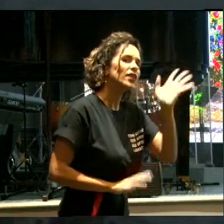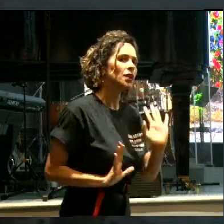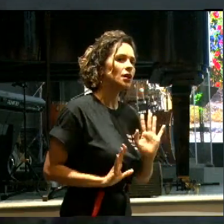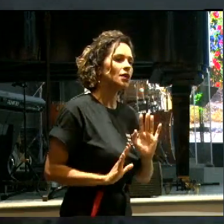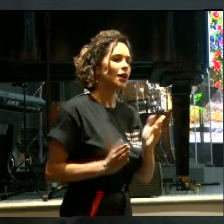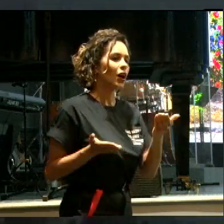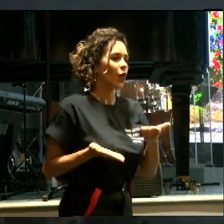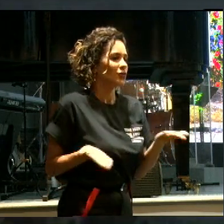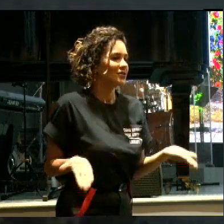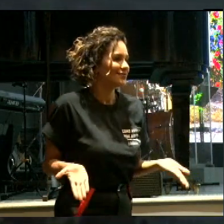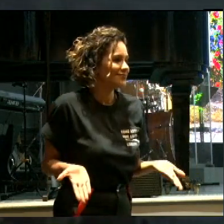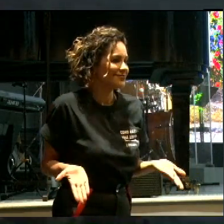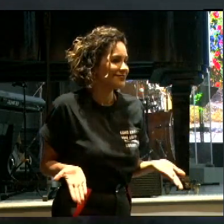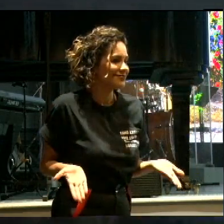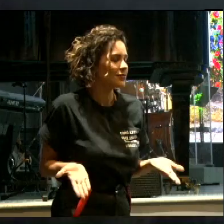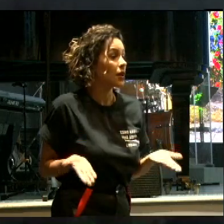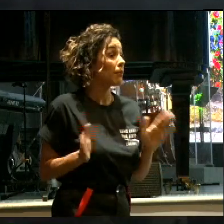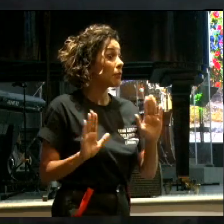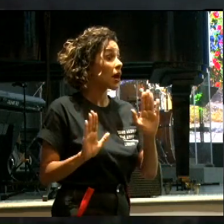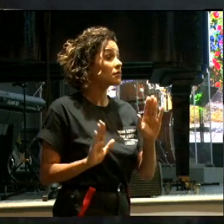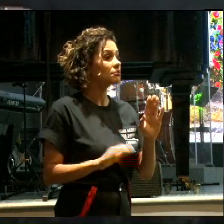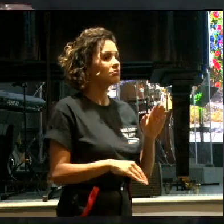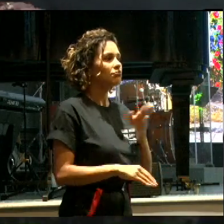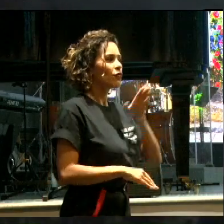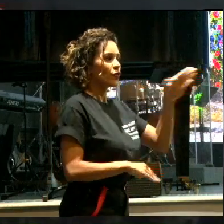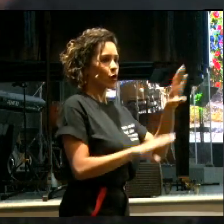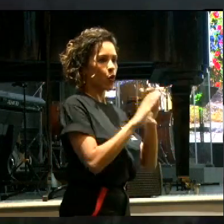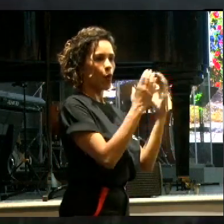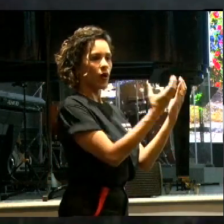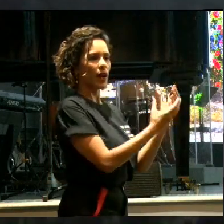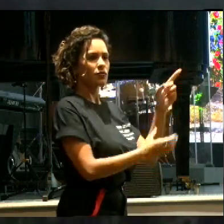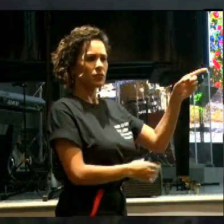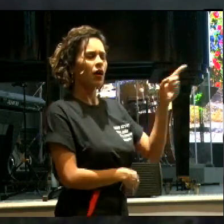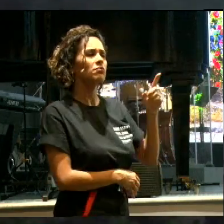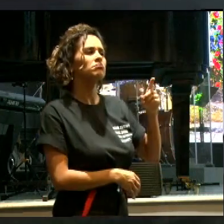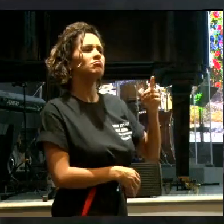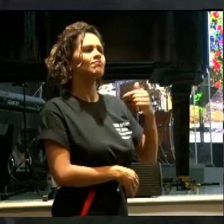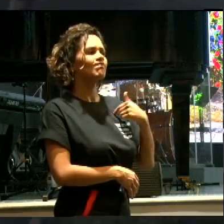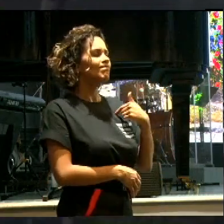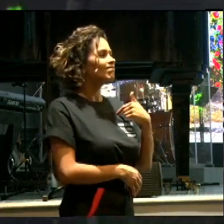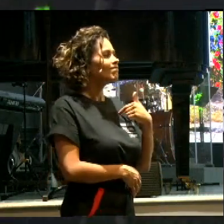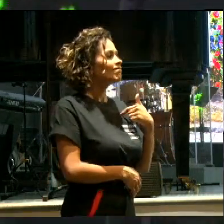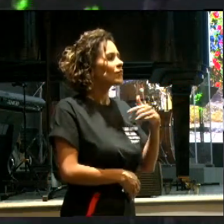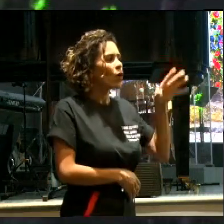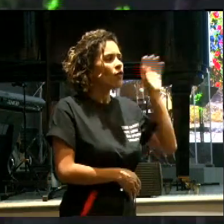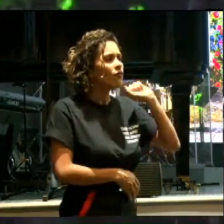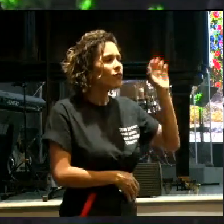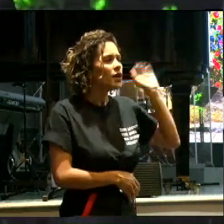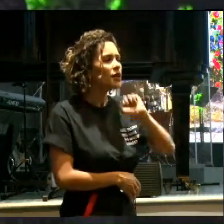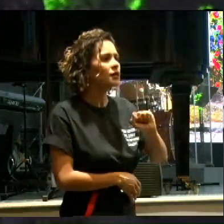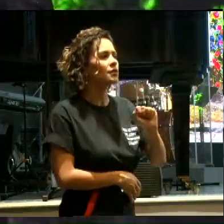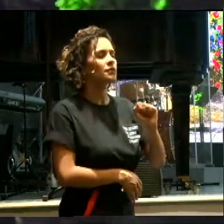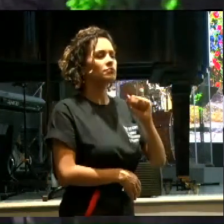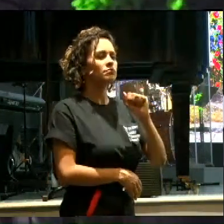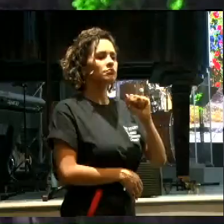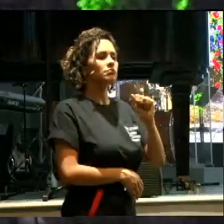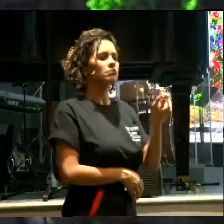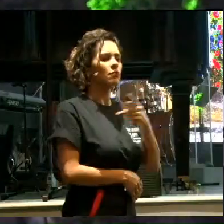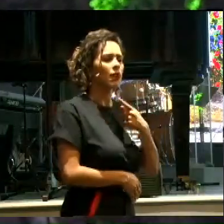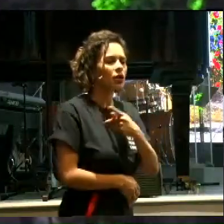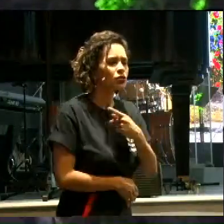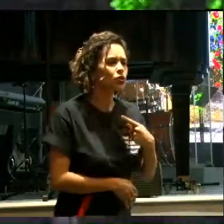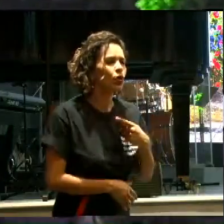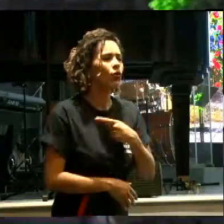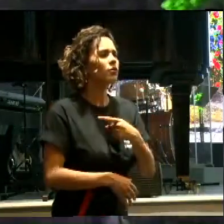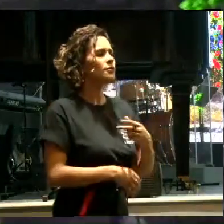dia eu comecei a ouvir algo diferente. Eu comecei a ouvir de uma maneira especial.